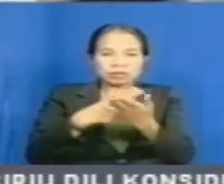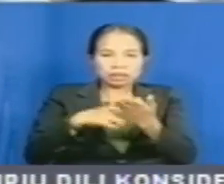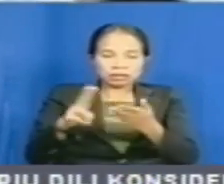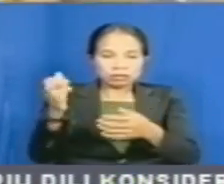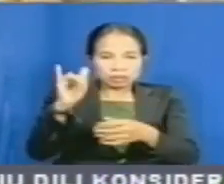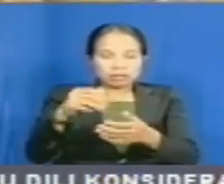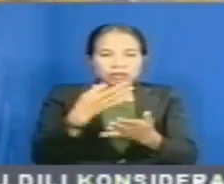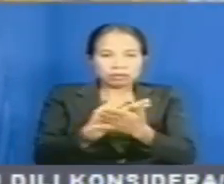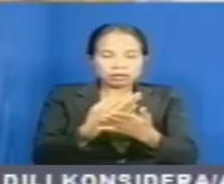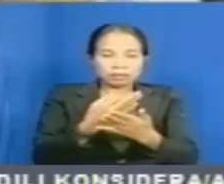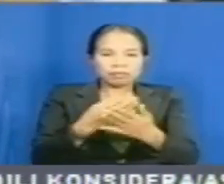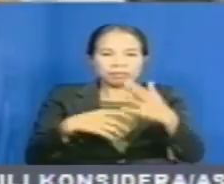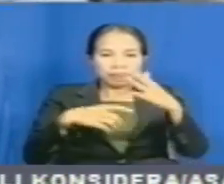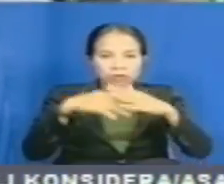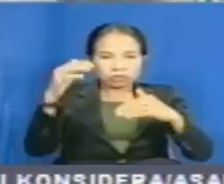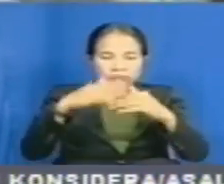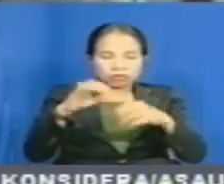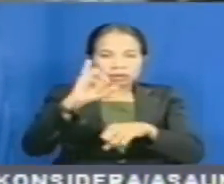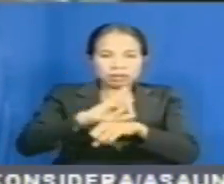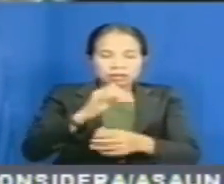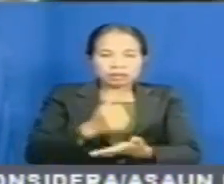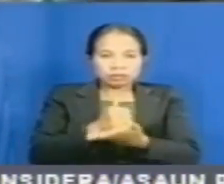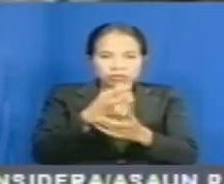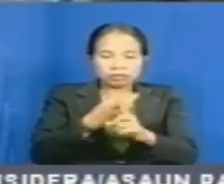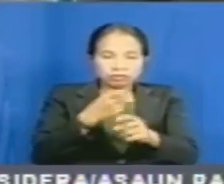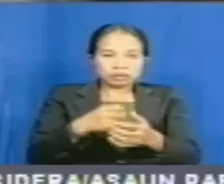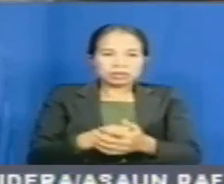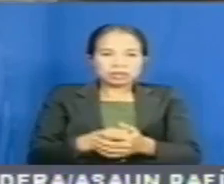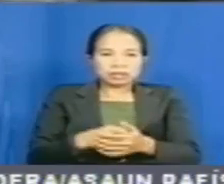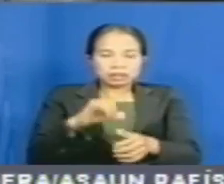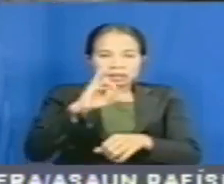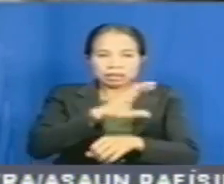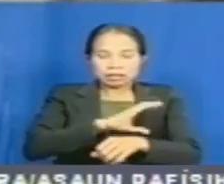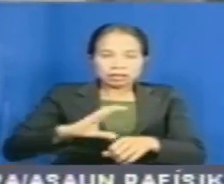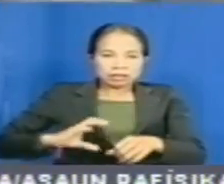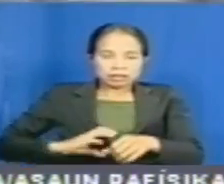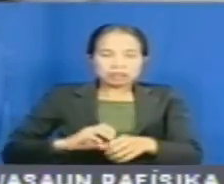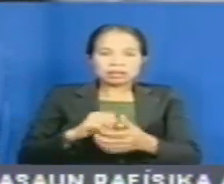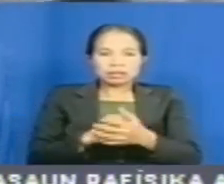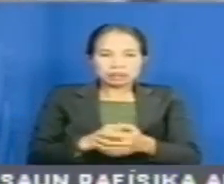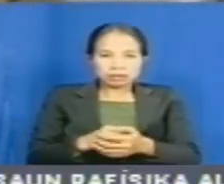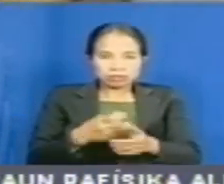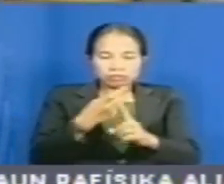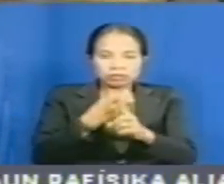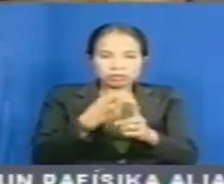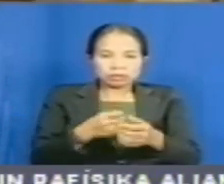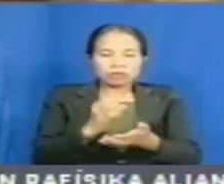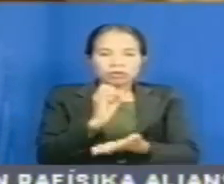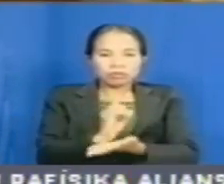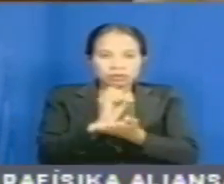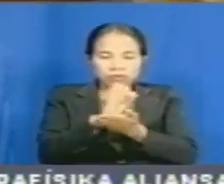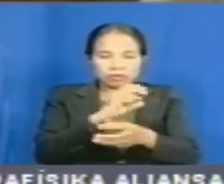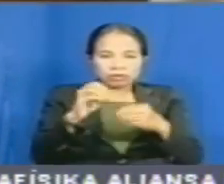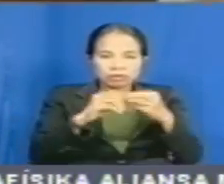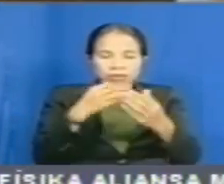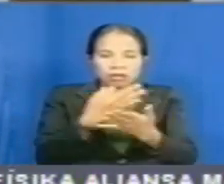Entretanto orçamento ba construção capela ne apoi husi sarani capela Santa Madalena Makelau no mos husi paruquia baugnana mebe konobani